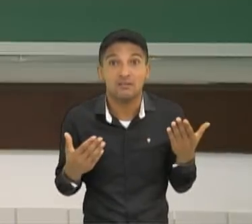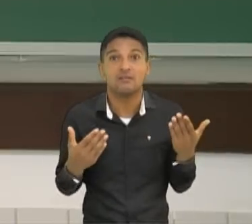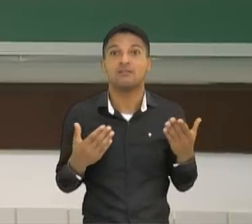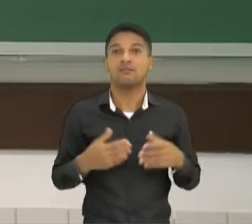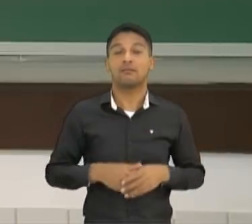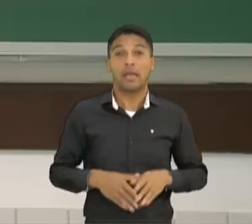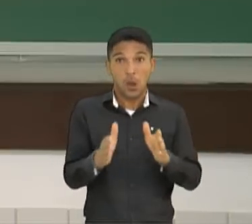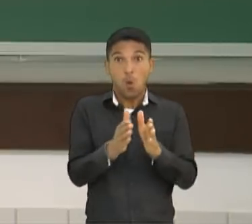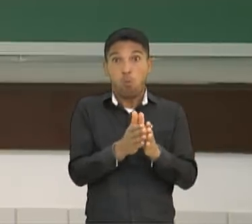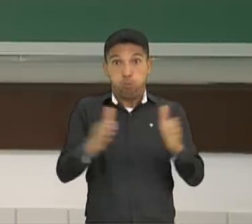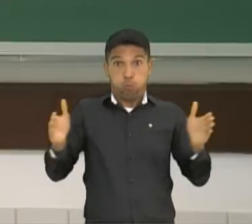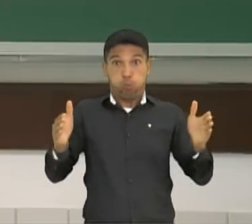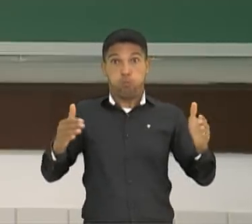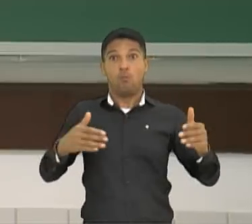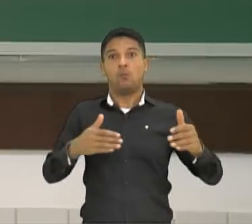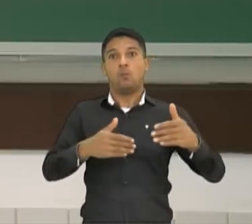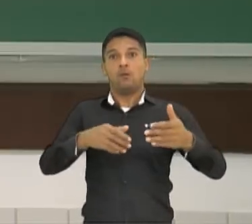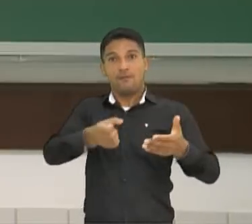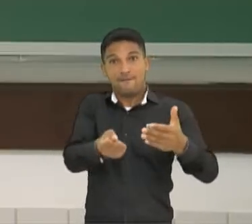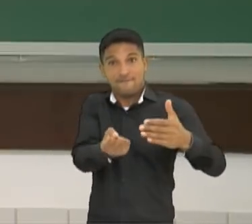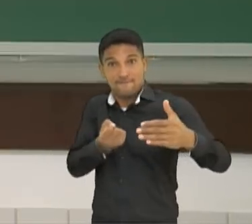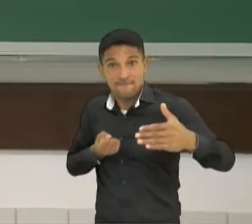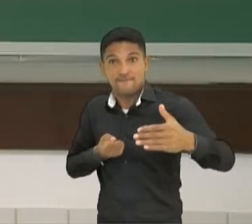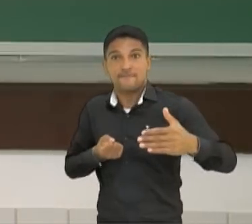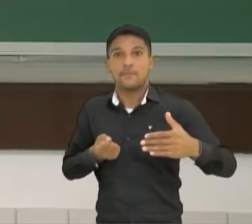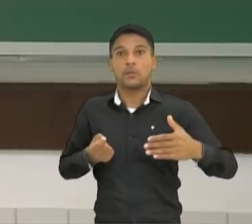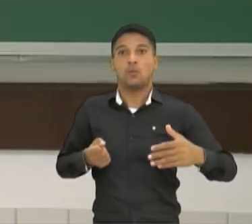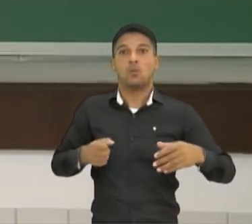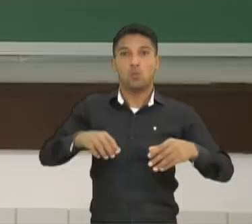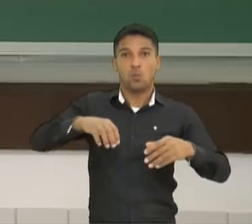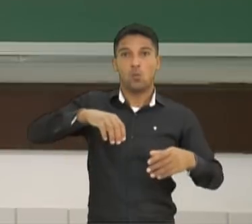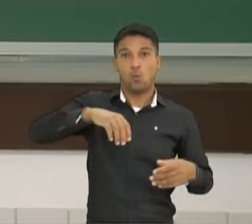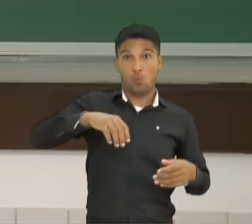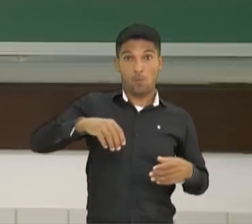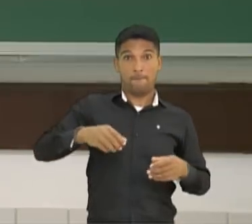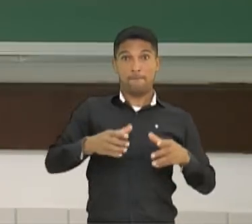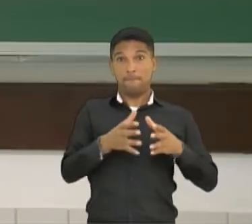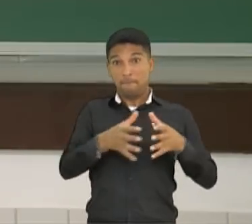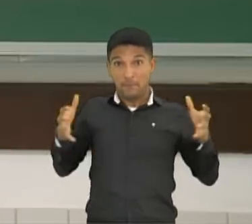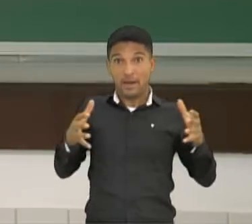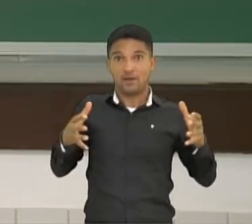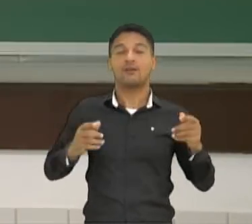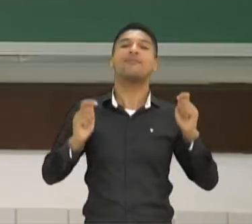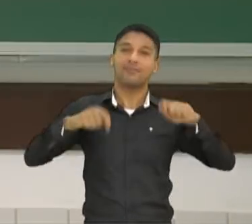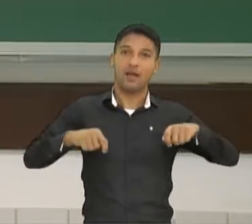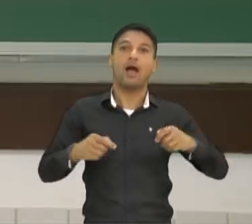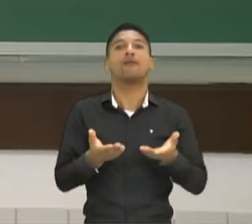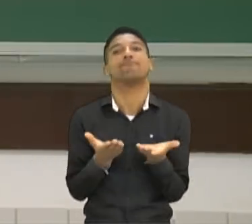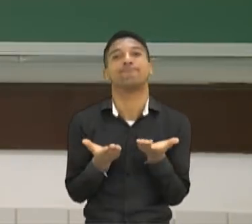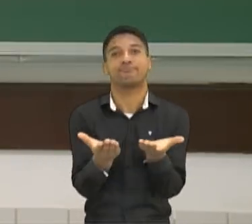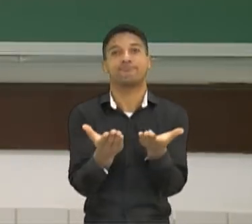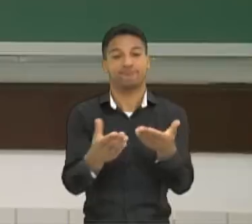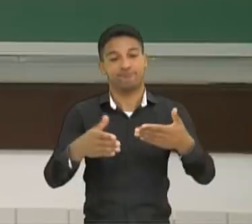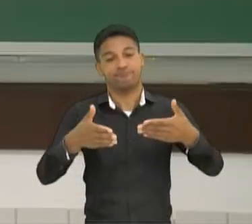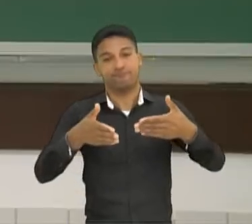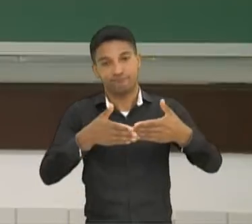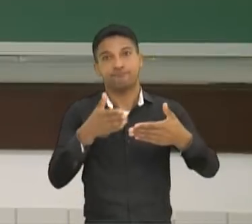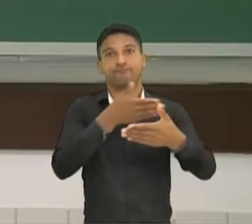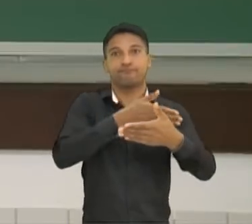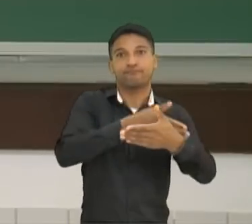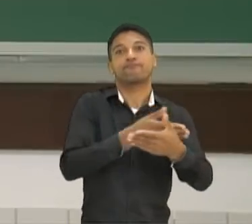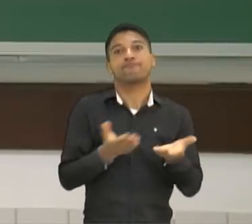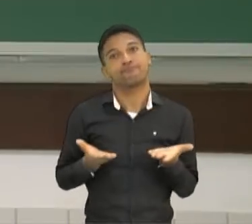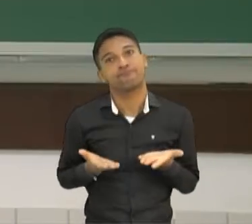nós utilizamos, ele está presente aí no nosso cotidiano de diversas formas, né? Em alguns momentos ele se confunde com